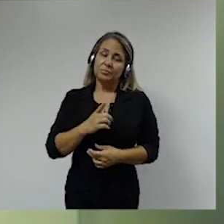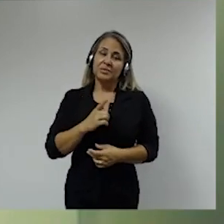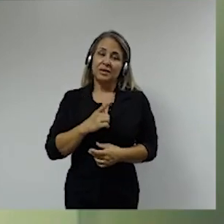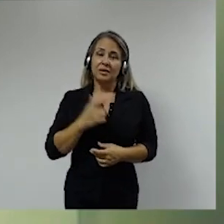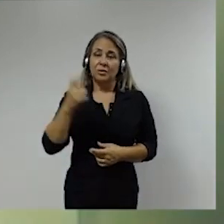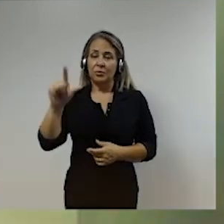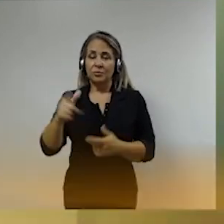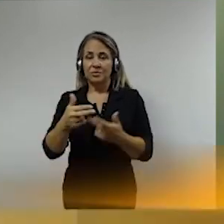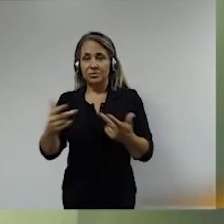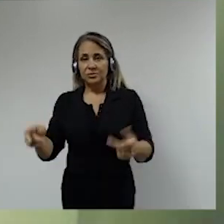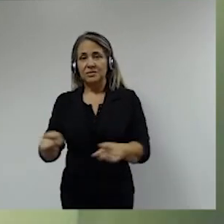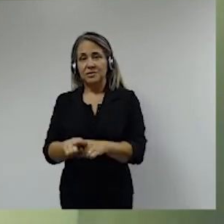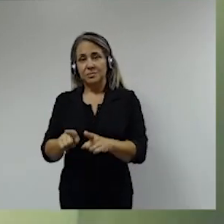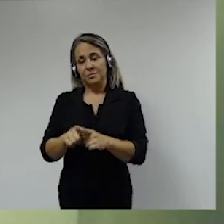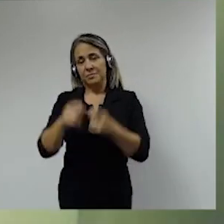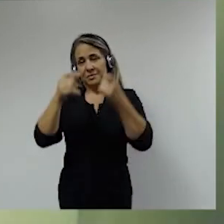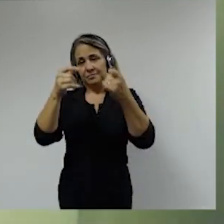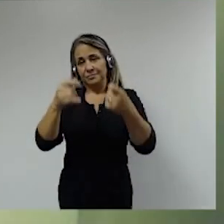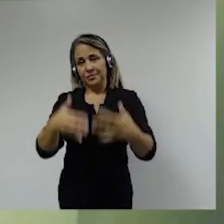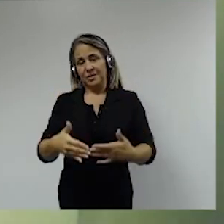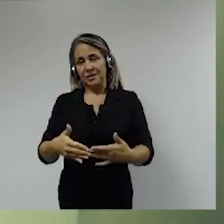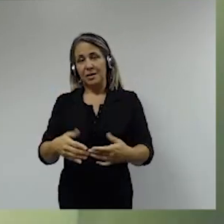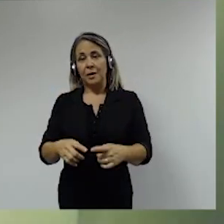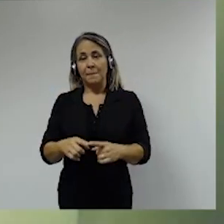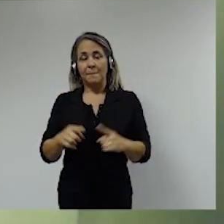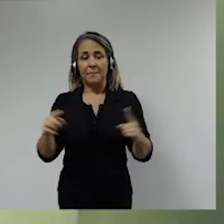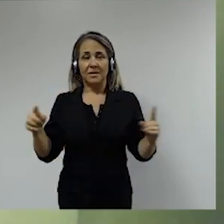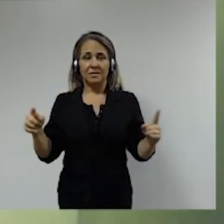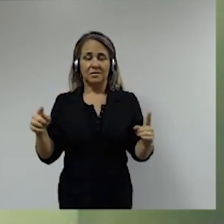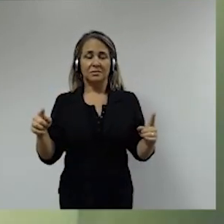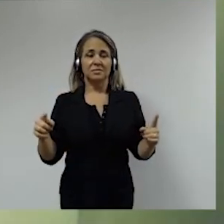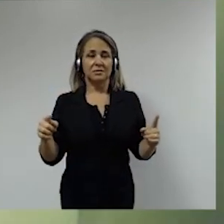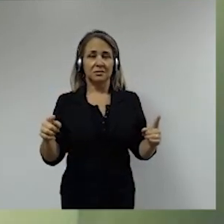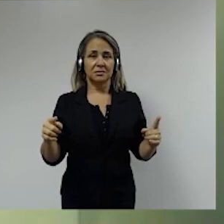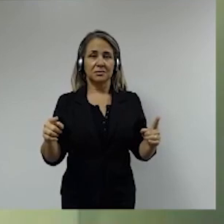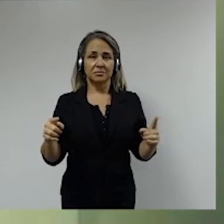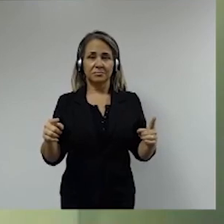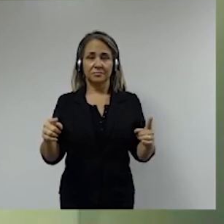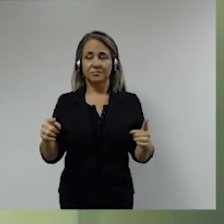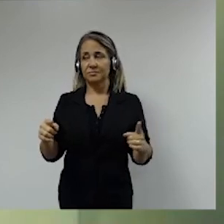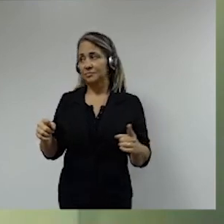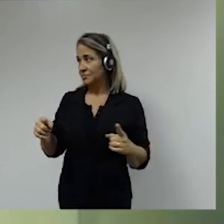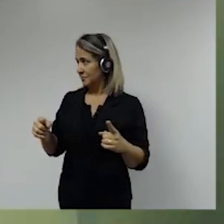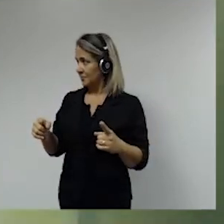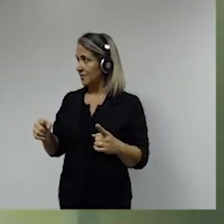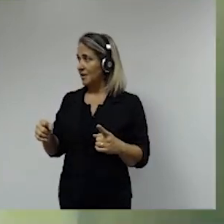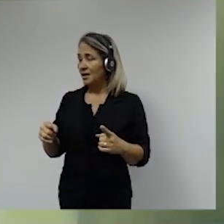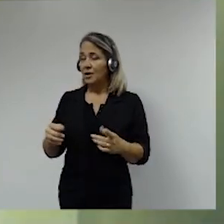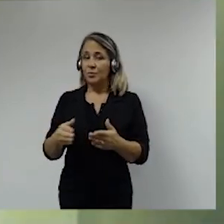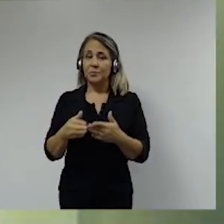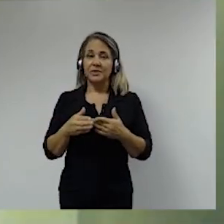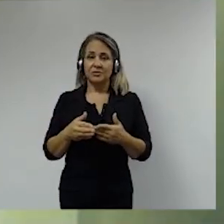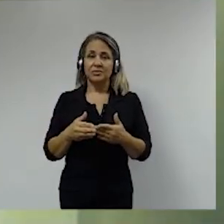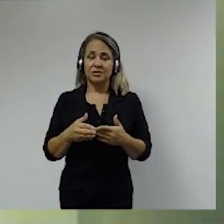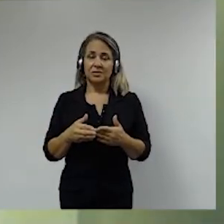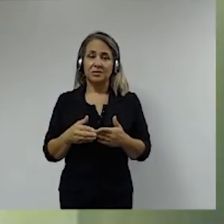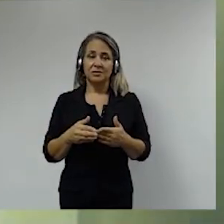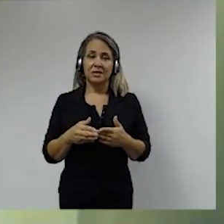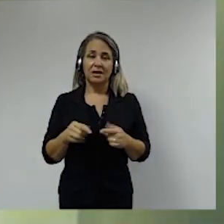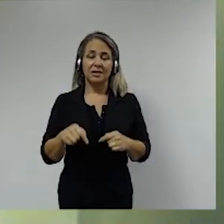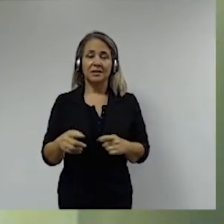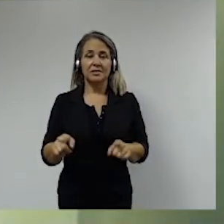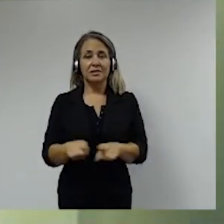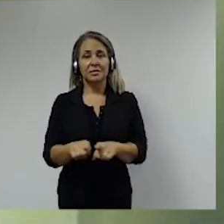algumas coisas aqui para abordar, mas eu diria que fecharia muito aqui